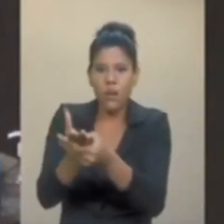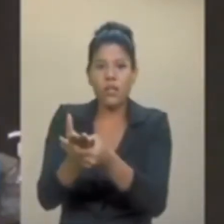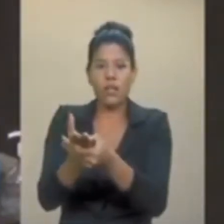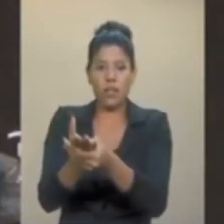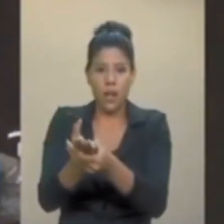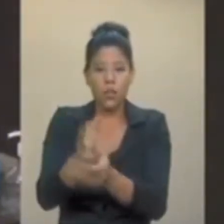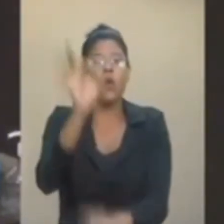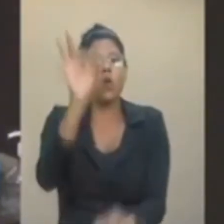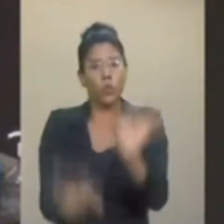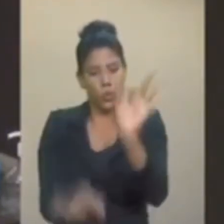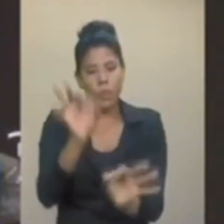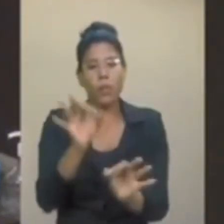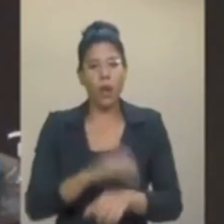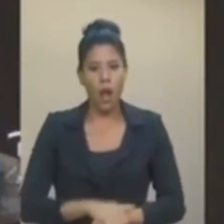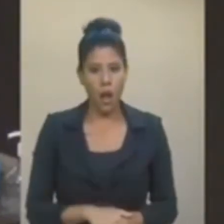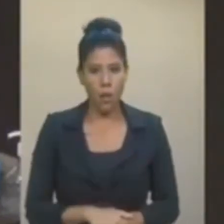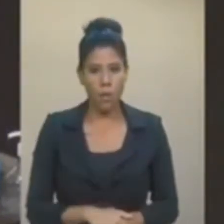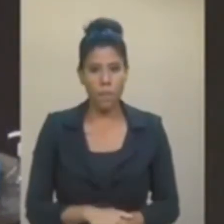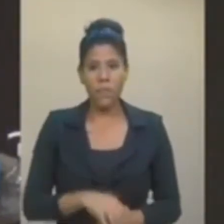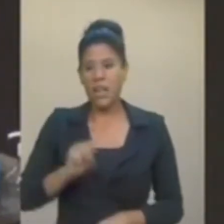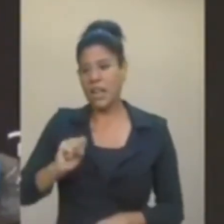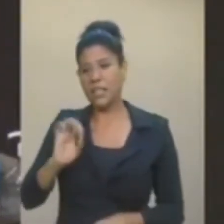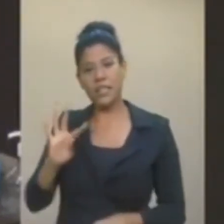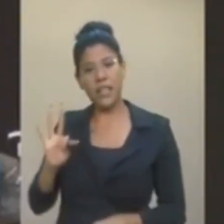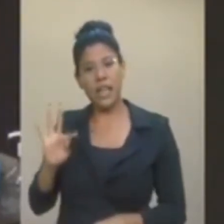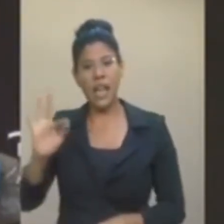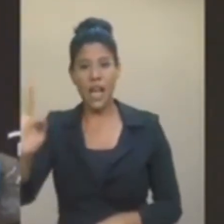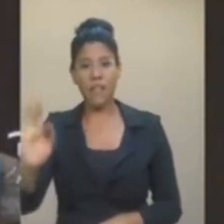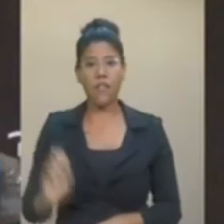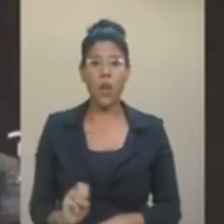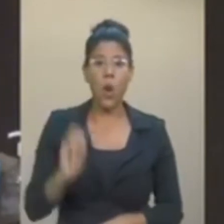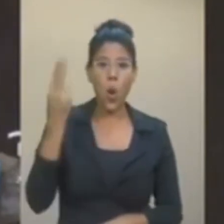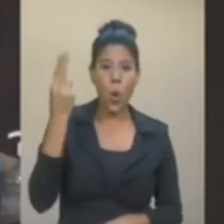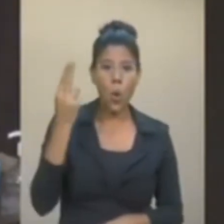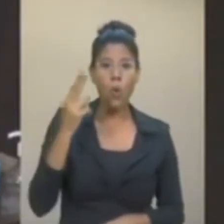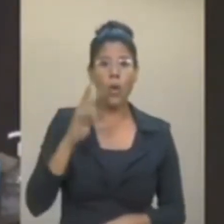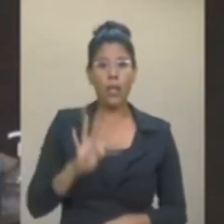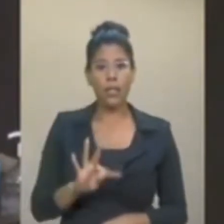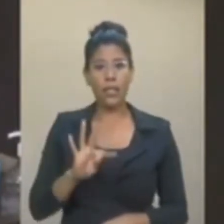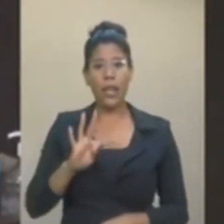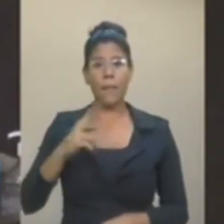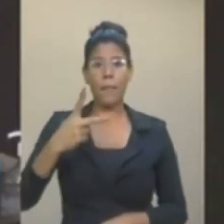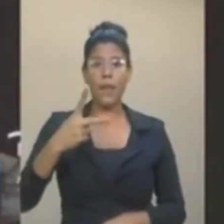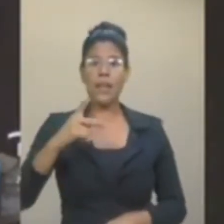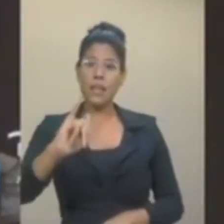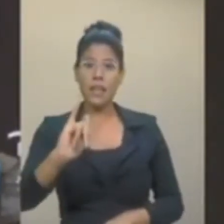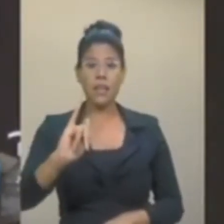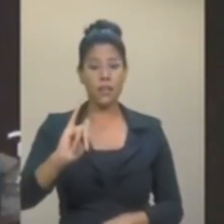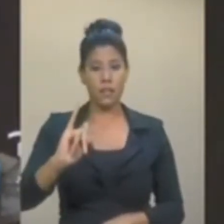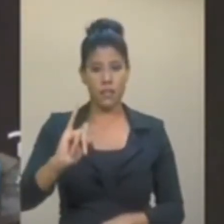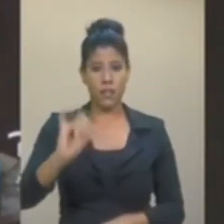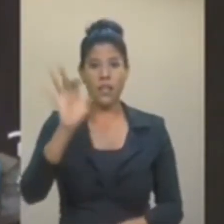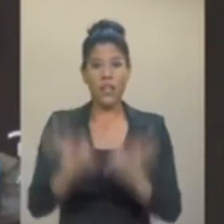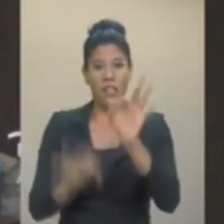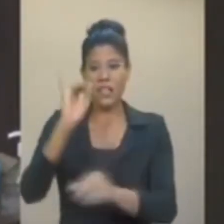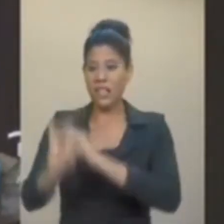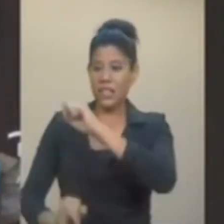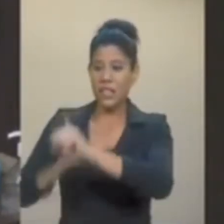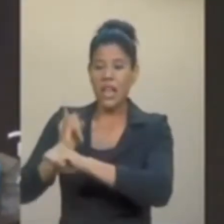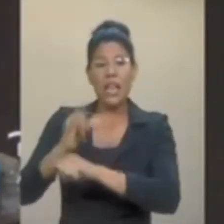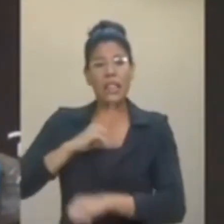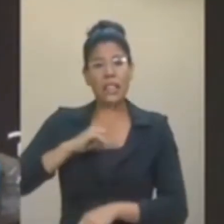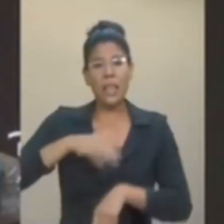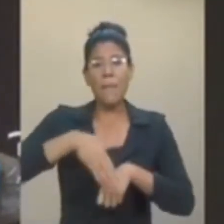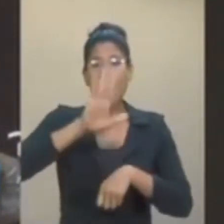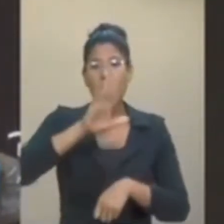tribunais, seja no STF, seja no TPI, no Tribunal Penal Internacional, que já conta com mais de 20